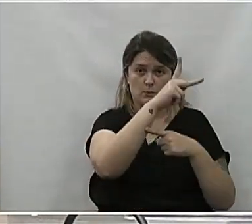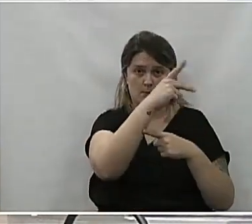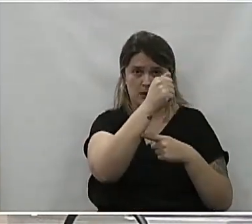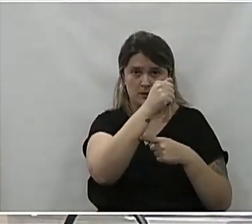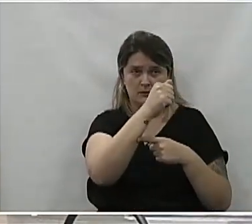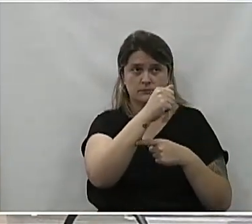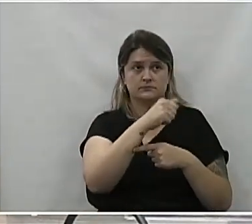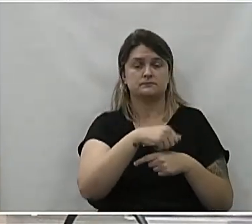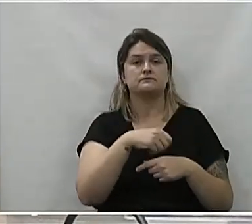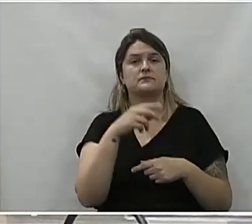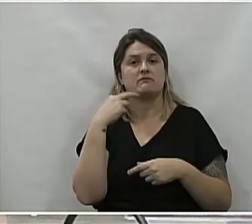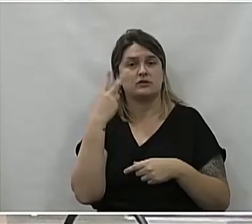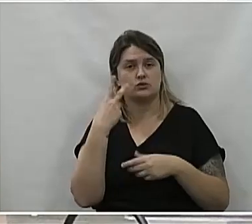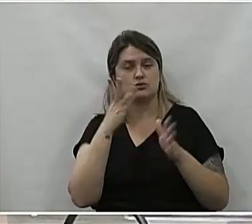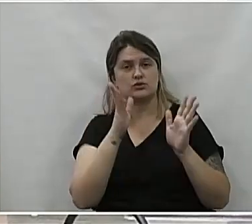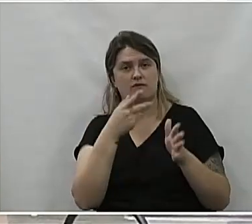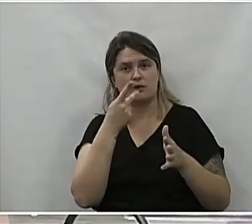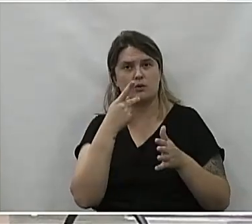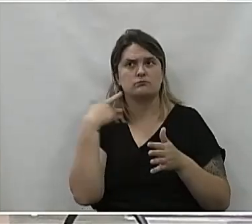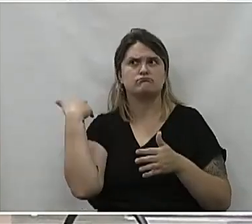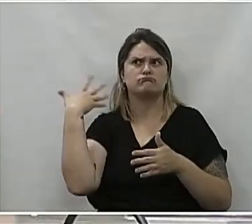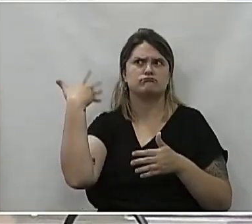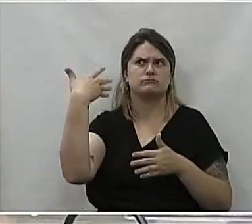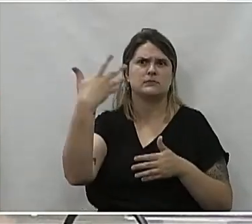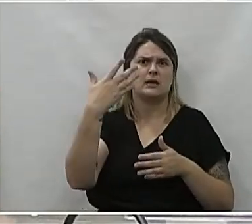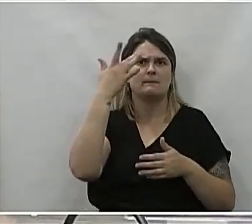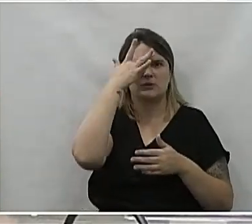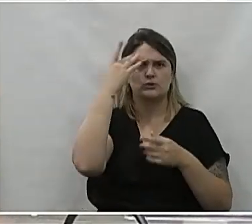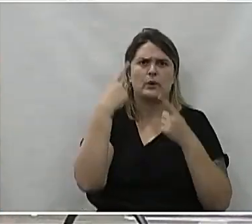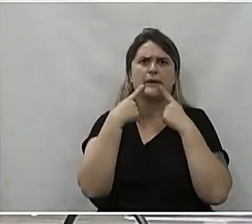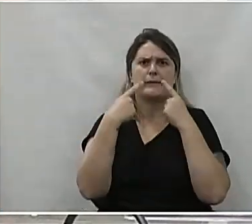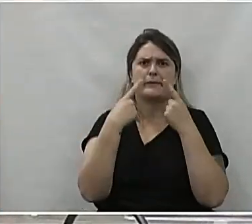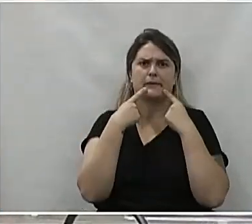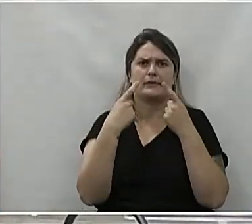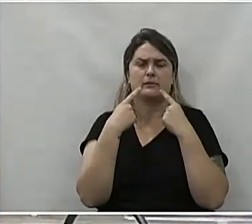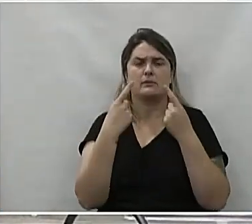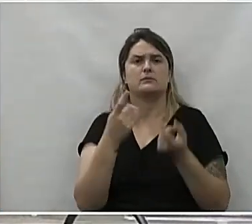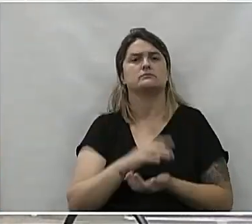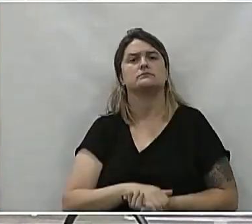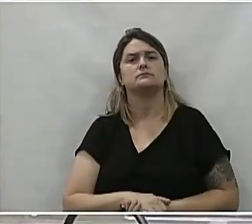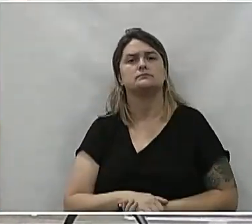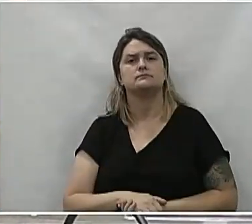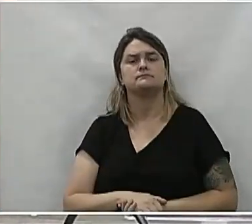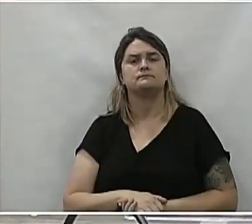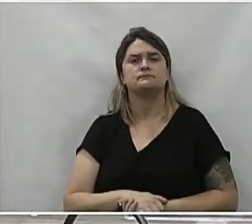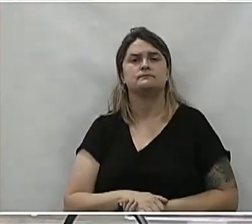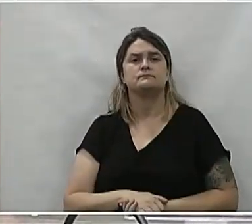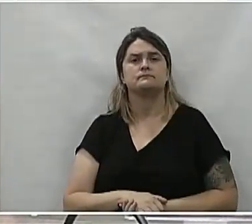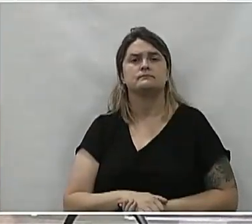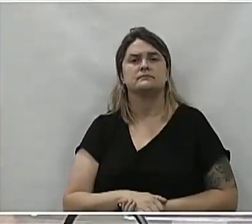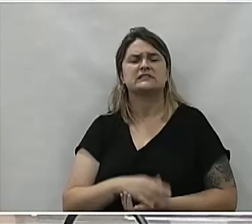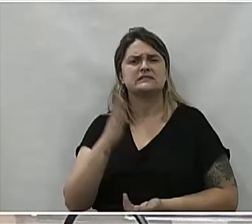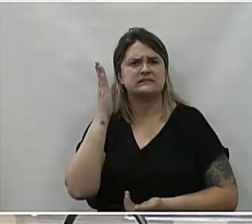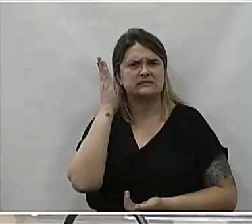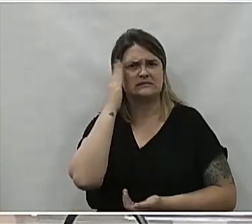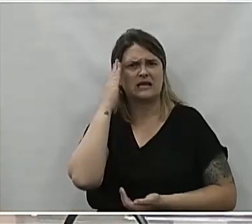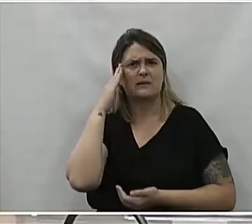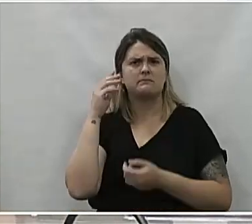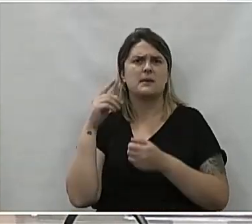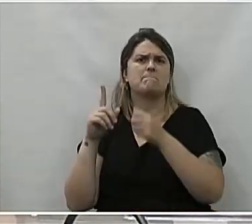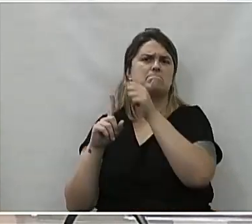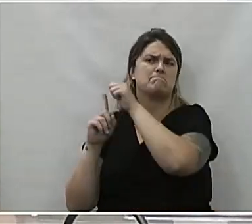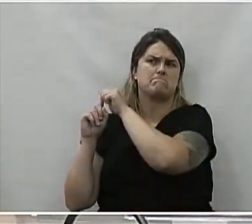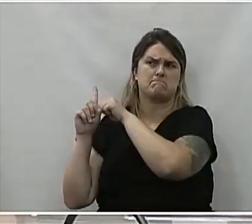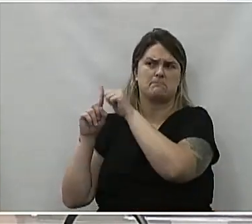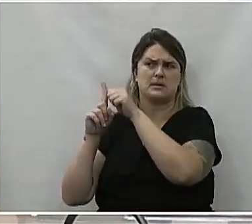Comentado Pelo vereador Que nos últimos meses A gente tem recebido Muitas reclamações Em relação A gente sabe Que nos últimos meses